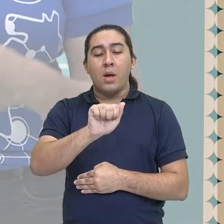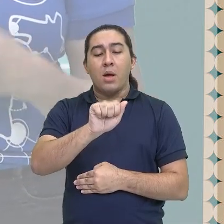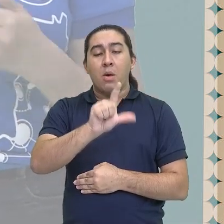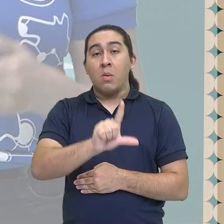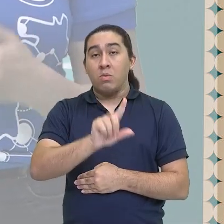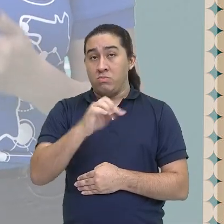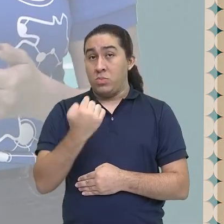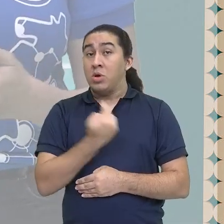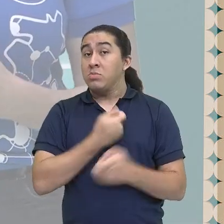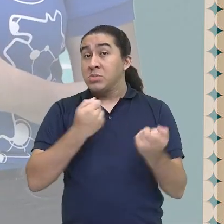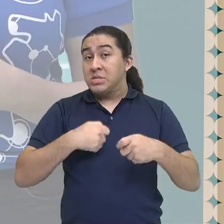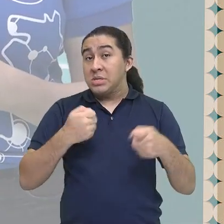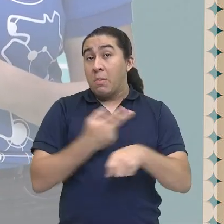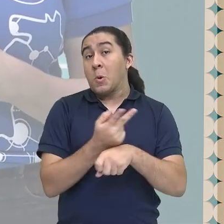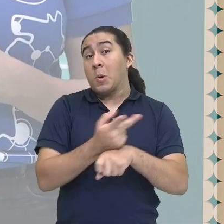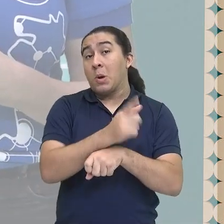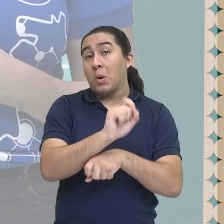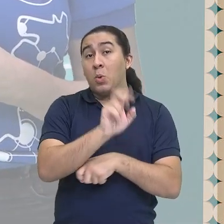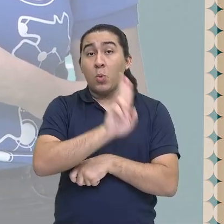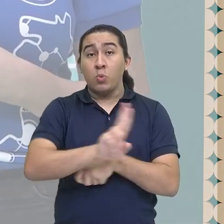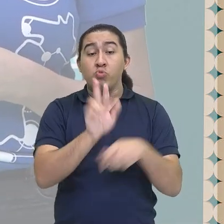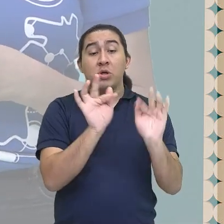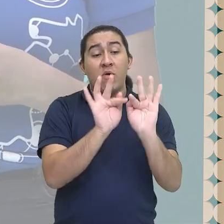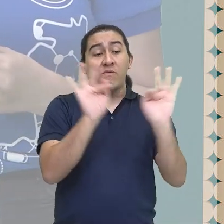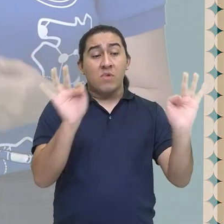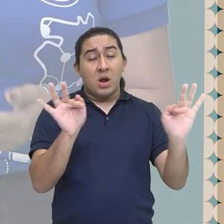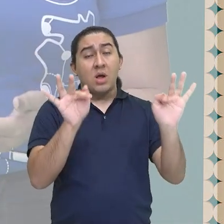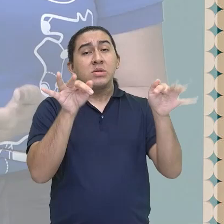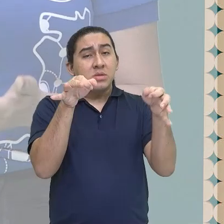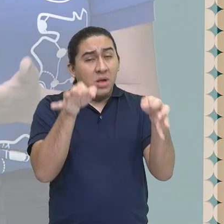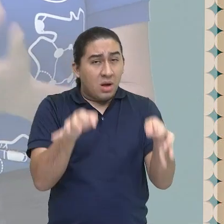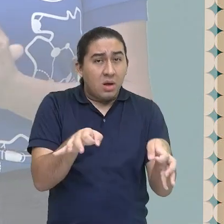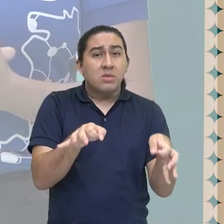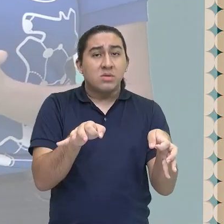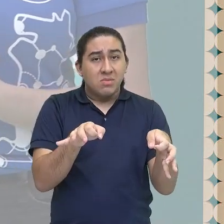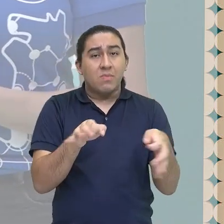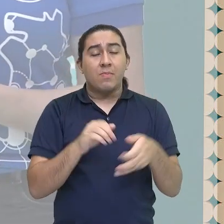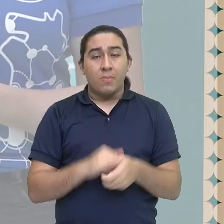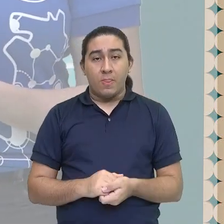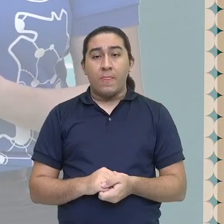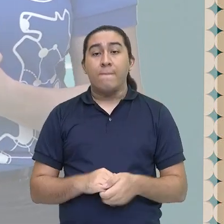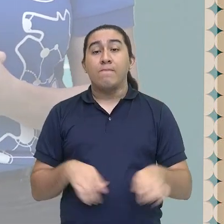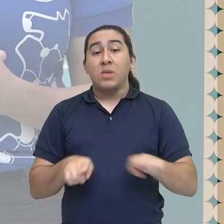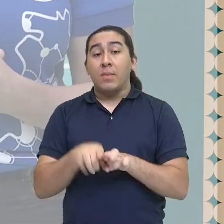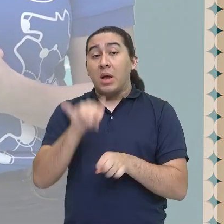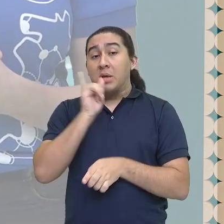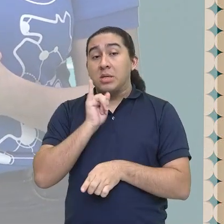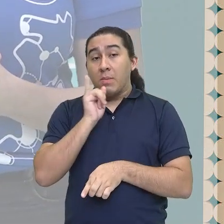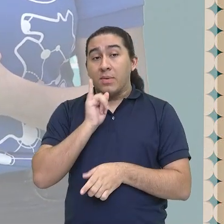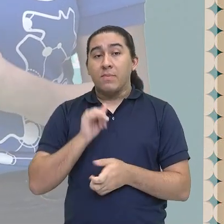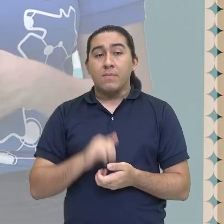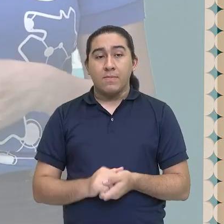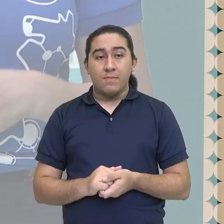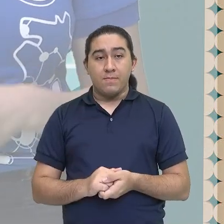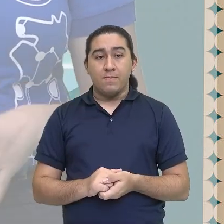essas expressões mais sofisticadas, né? Aí vamos ter um exemplo aqui.